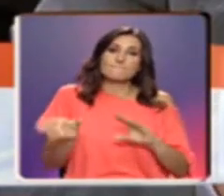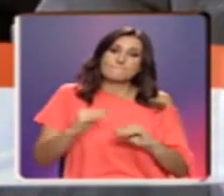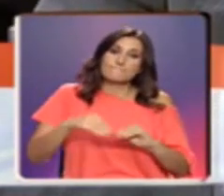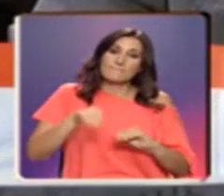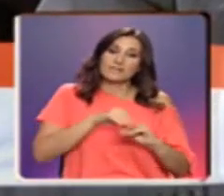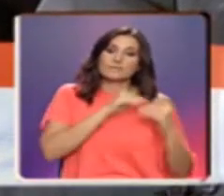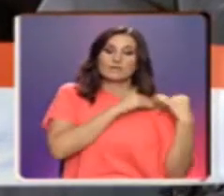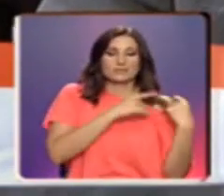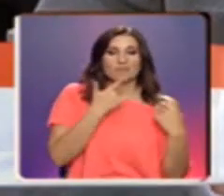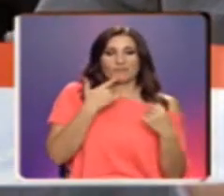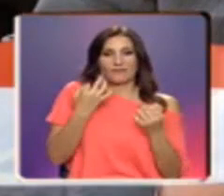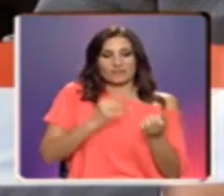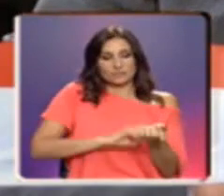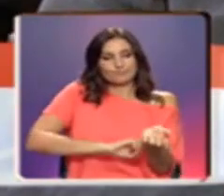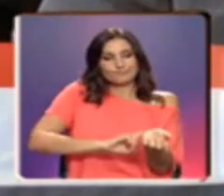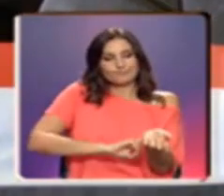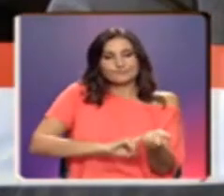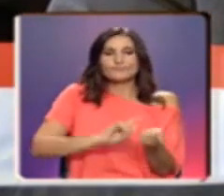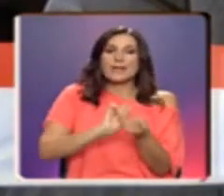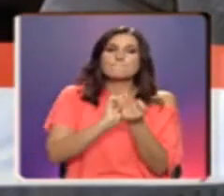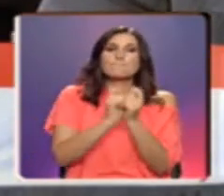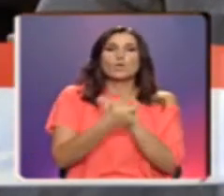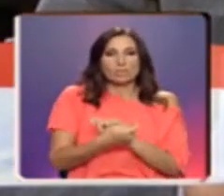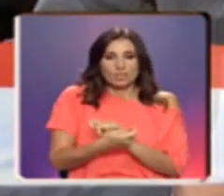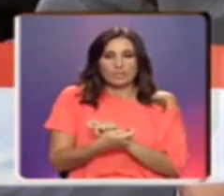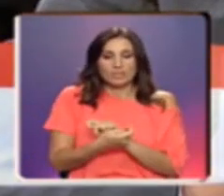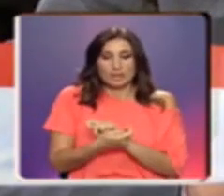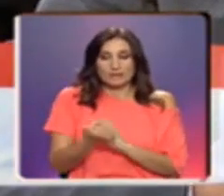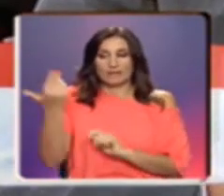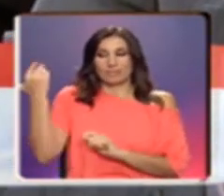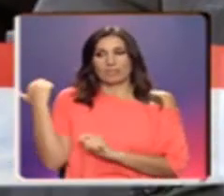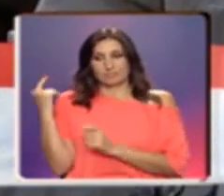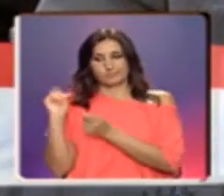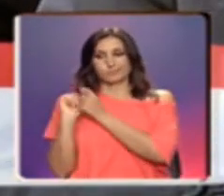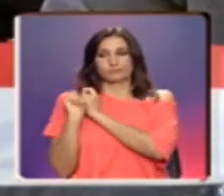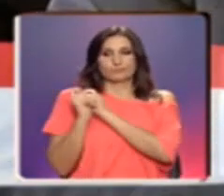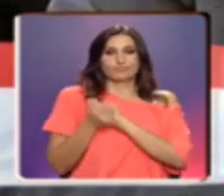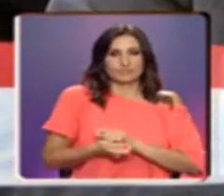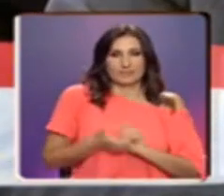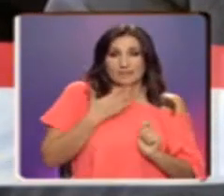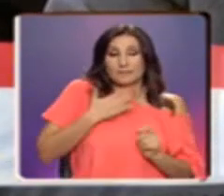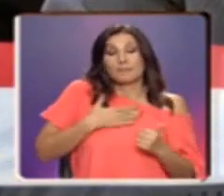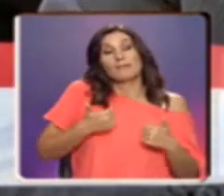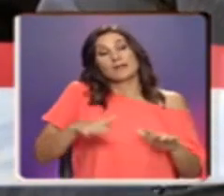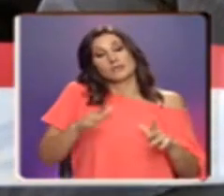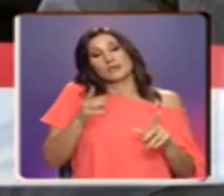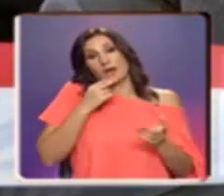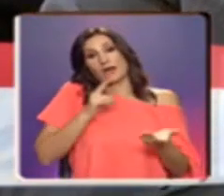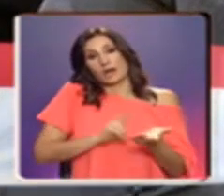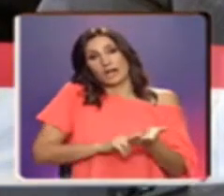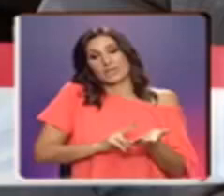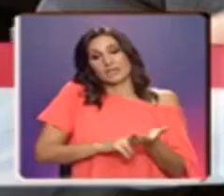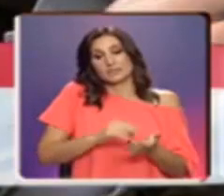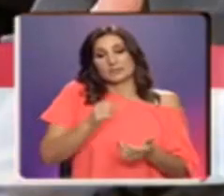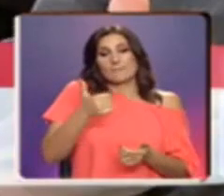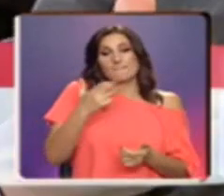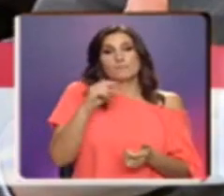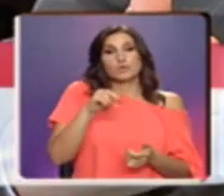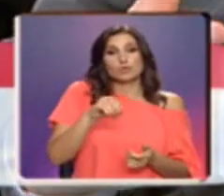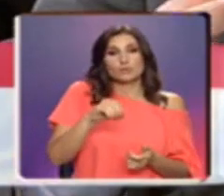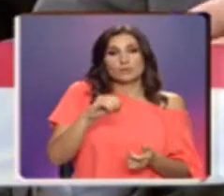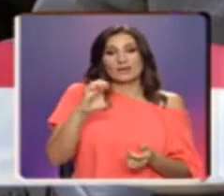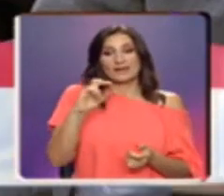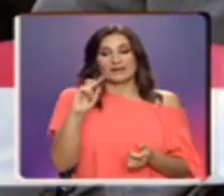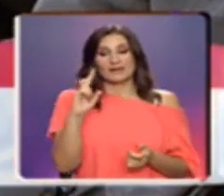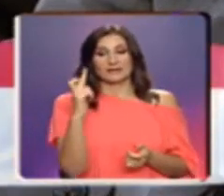e mudei. De facto, mudei bastante daquilo que era para aquilo que neste momento sou. Mas também há uma realidade. o Bruno Carvalho, presidente do